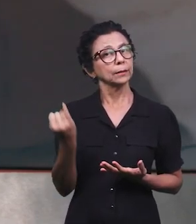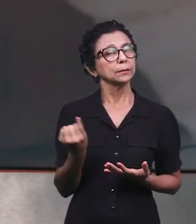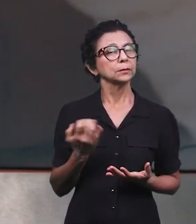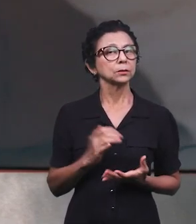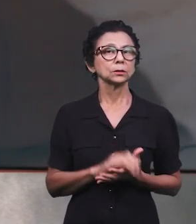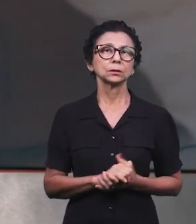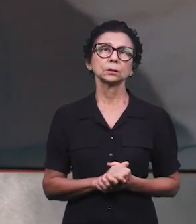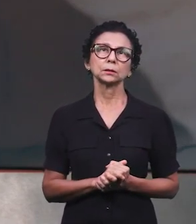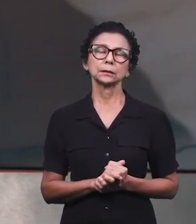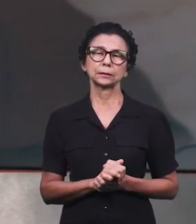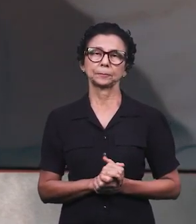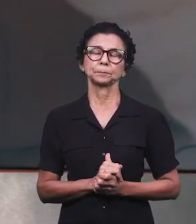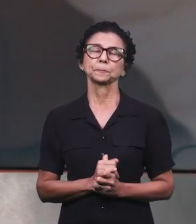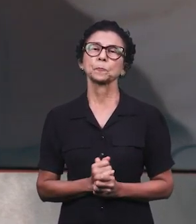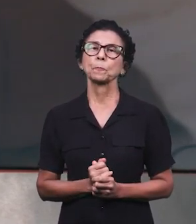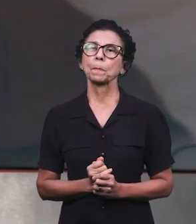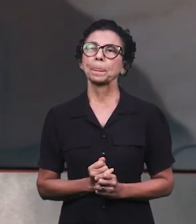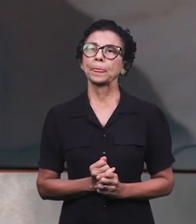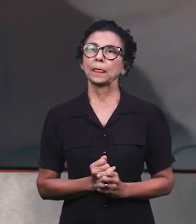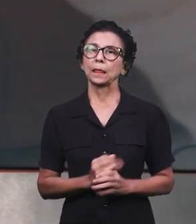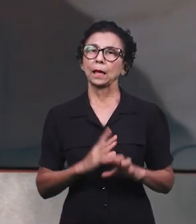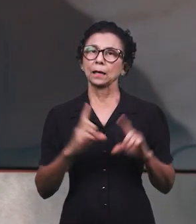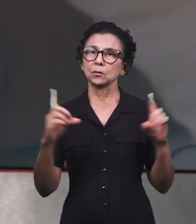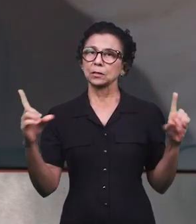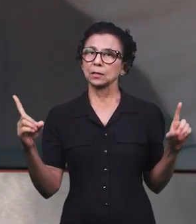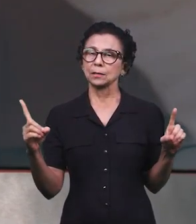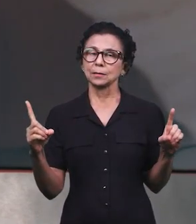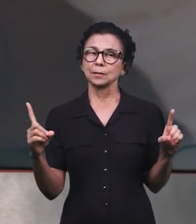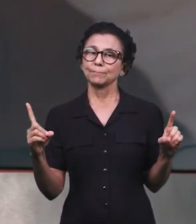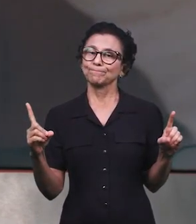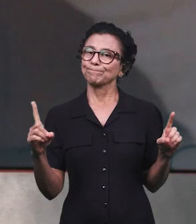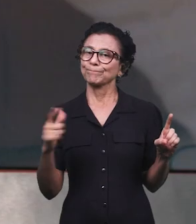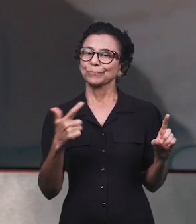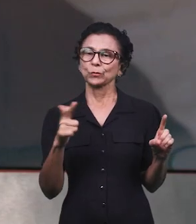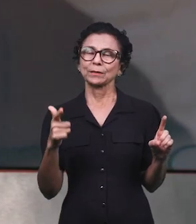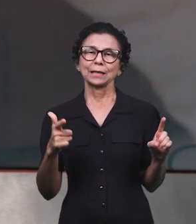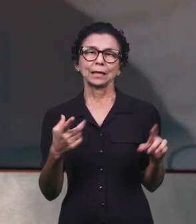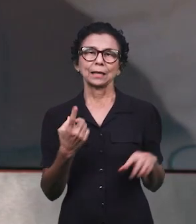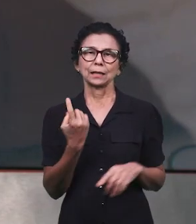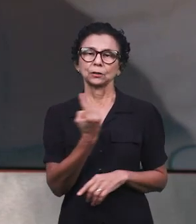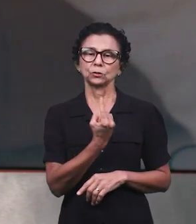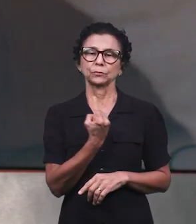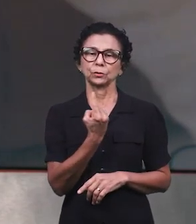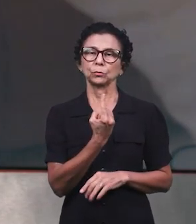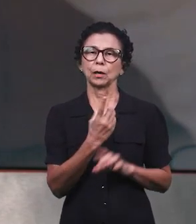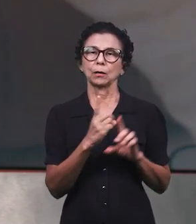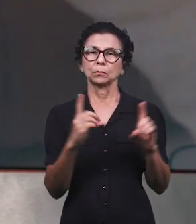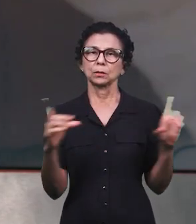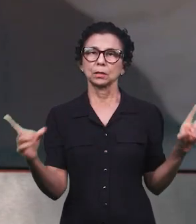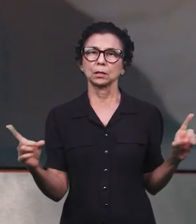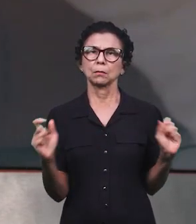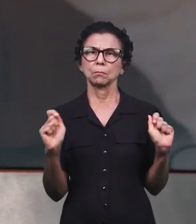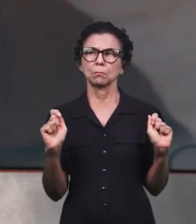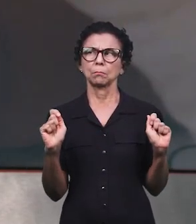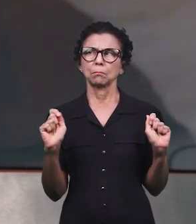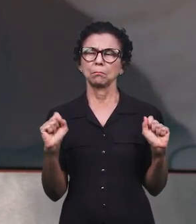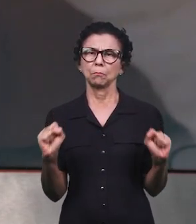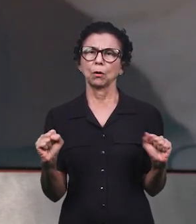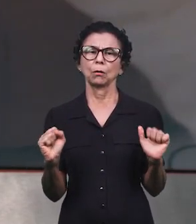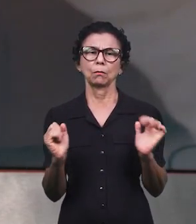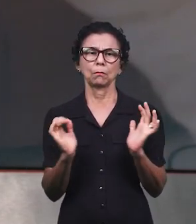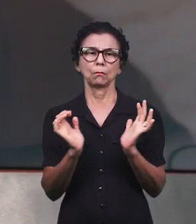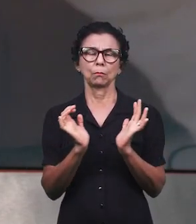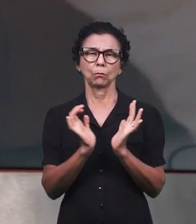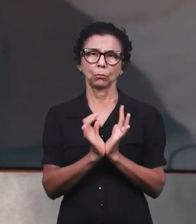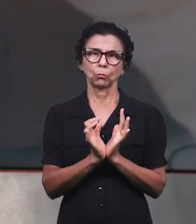ocorrem na modalidade online. O estudo online ele é basicamente individual. Você pode ter ali um grupo, às vezes, de